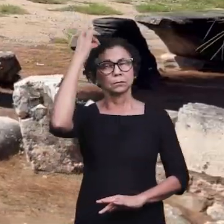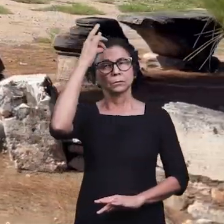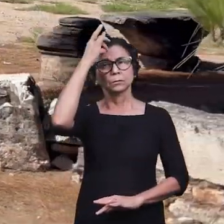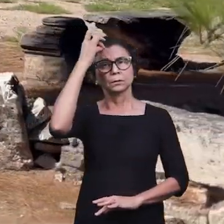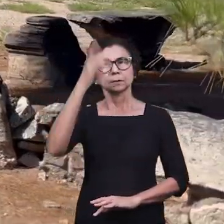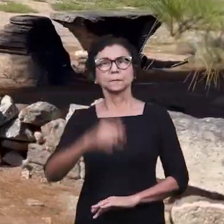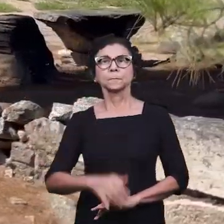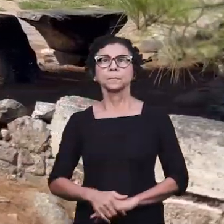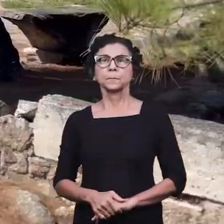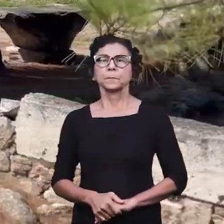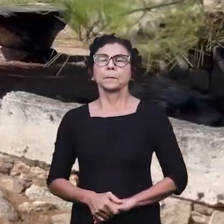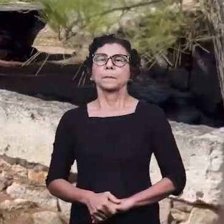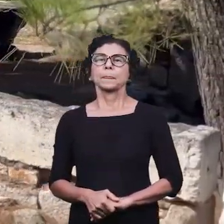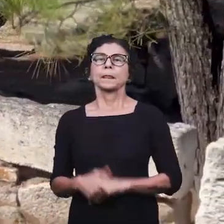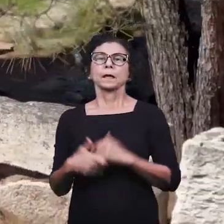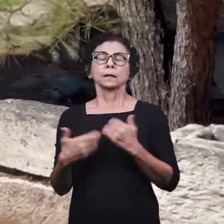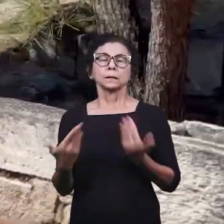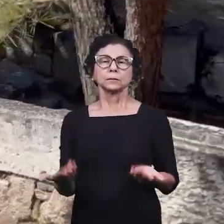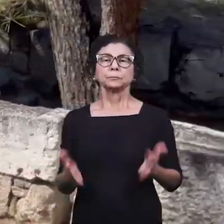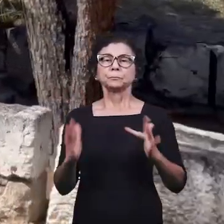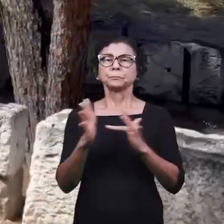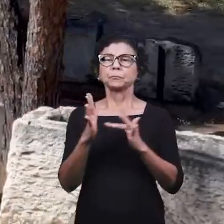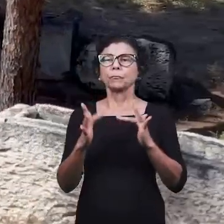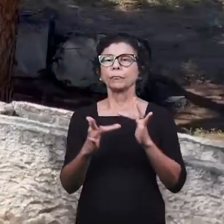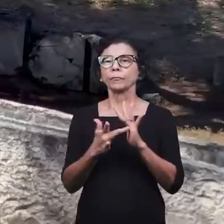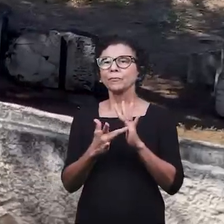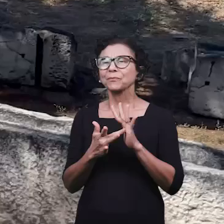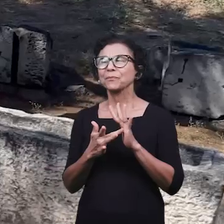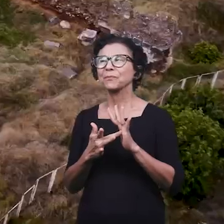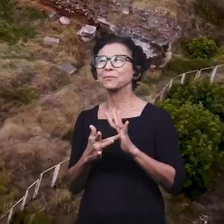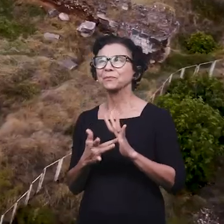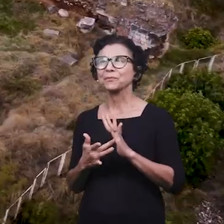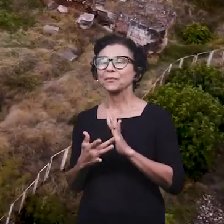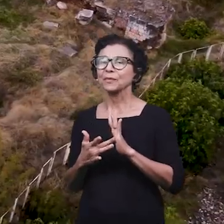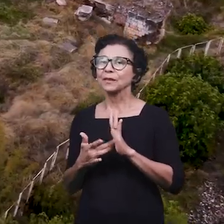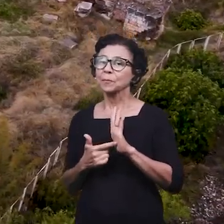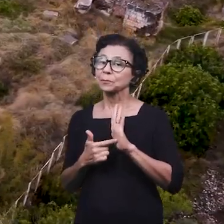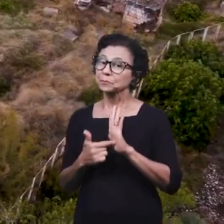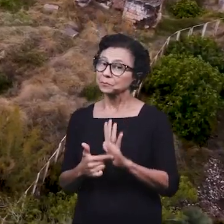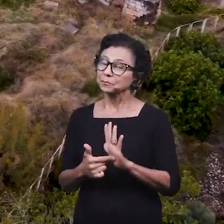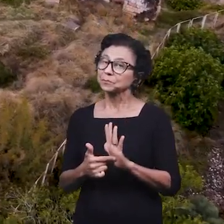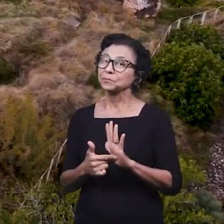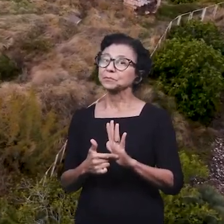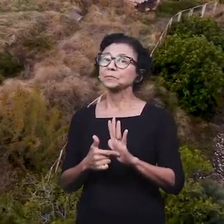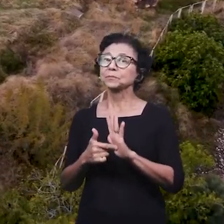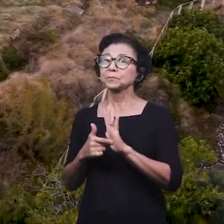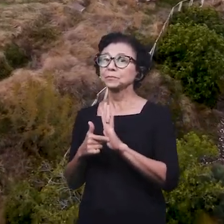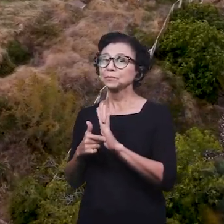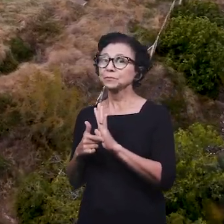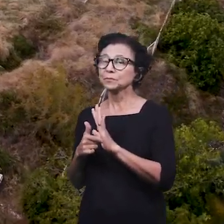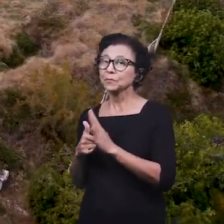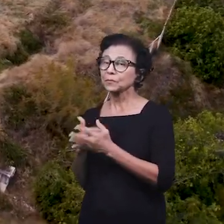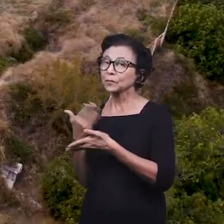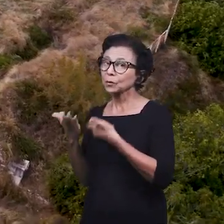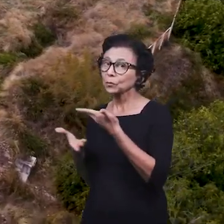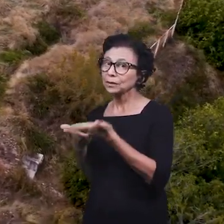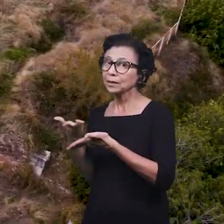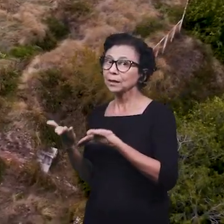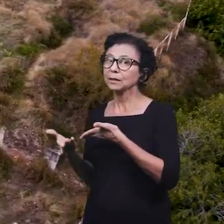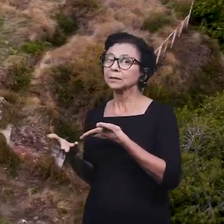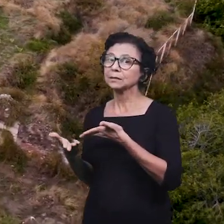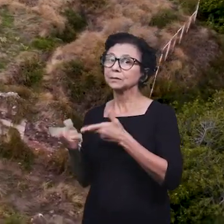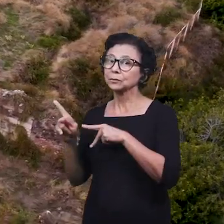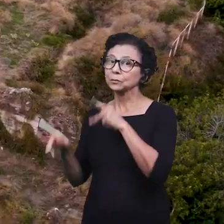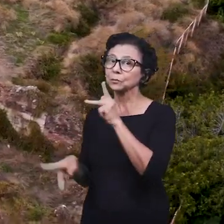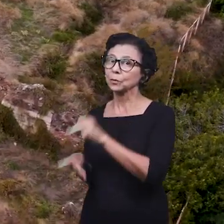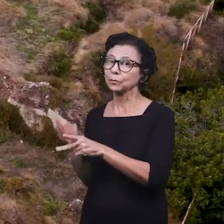Senhor Jesus mostra o cuidado dele com a igreja e o que ele nos